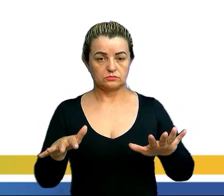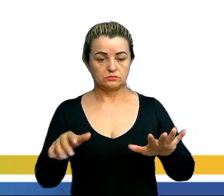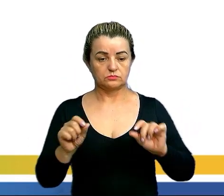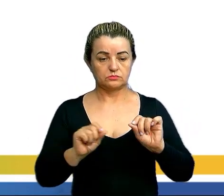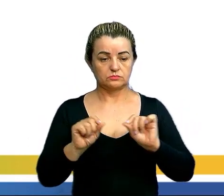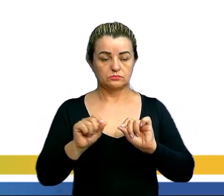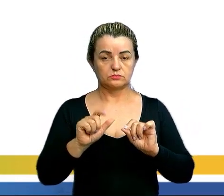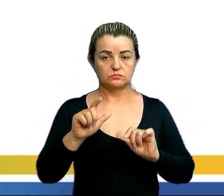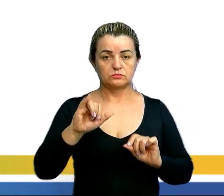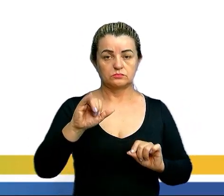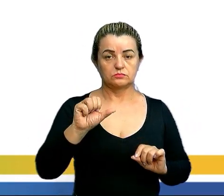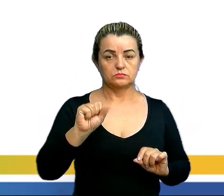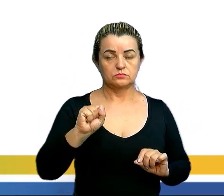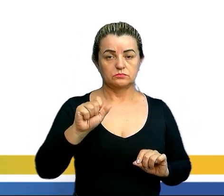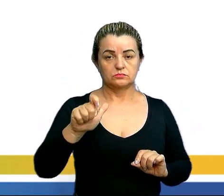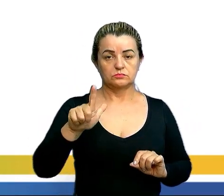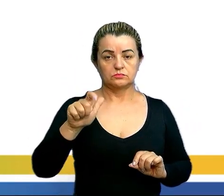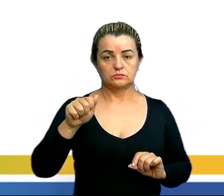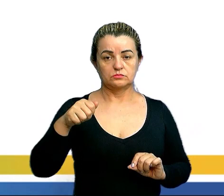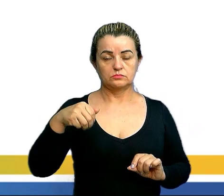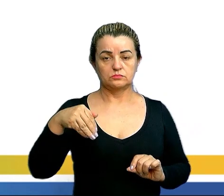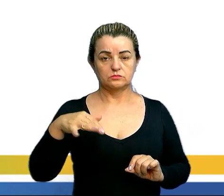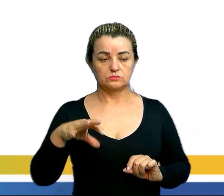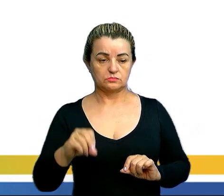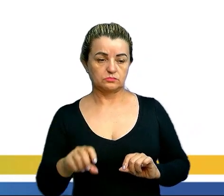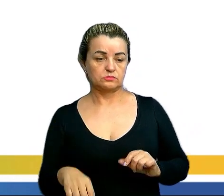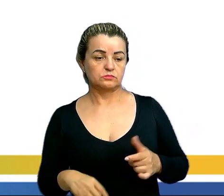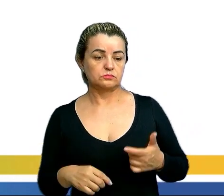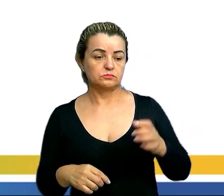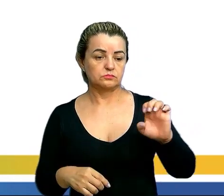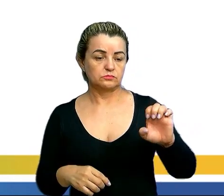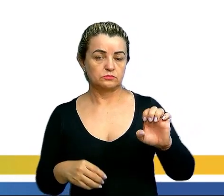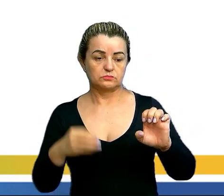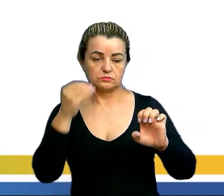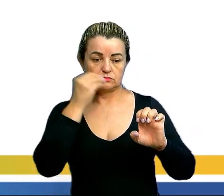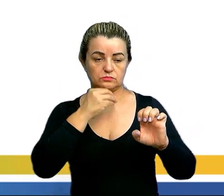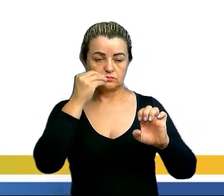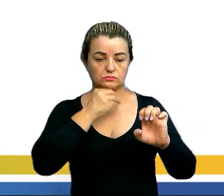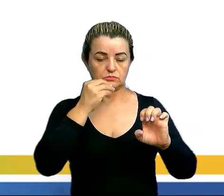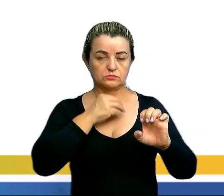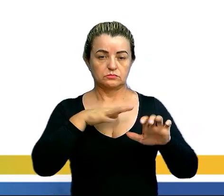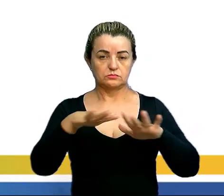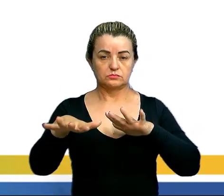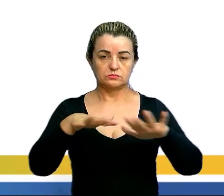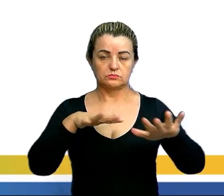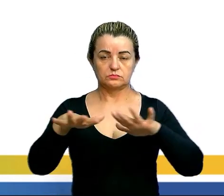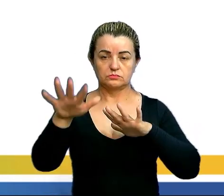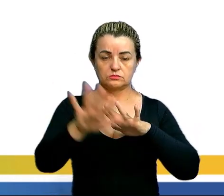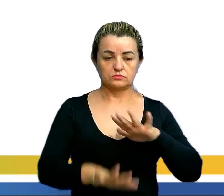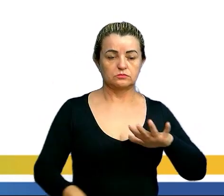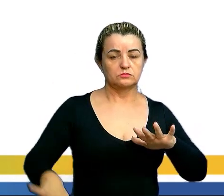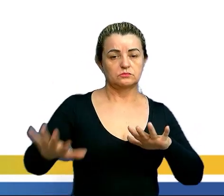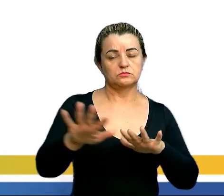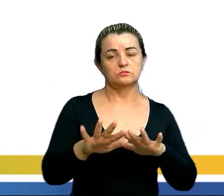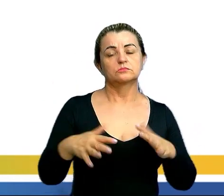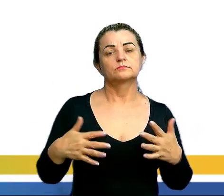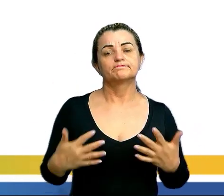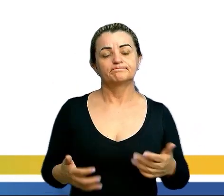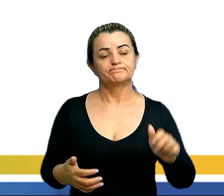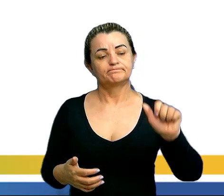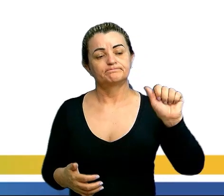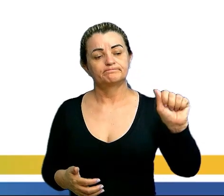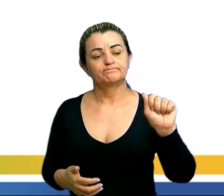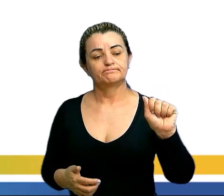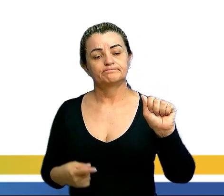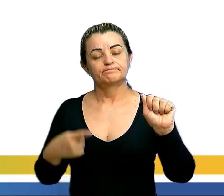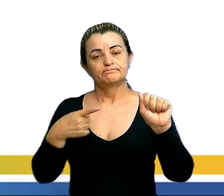você percebeu, a maioria dessas não tem muito sentido, né? A formação do mundo bipolar é o que marca, é a